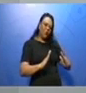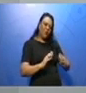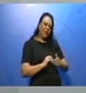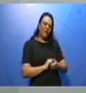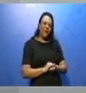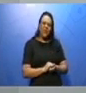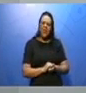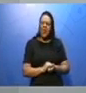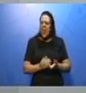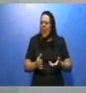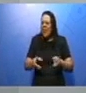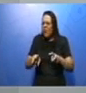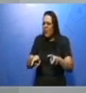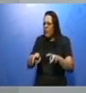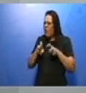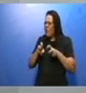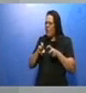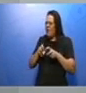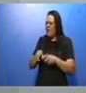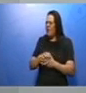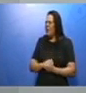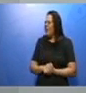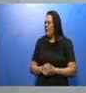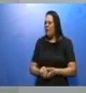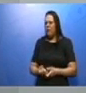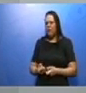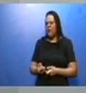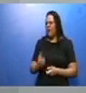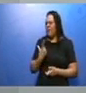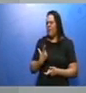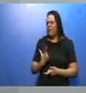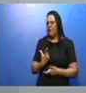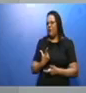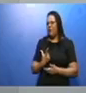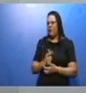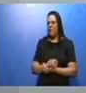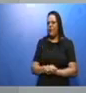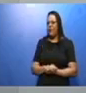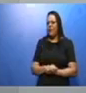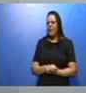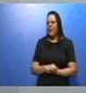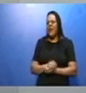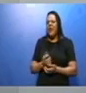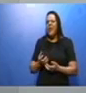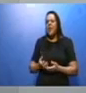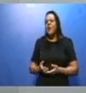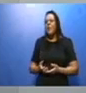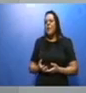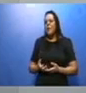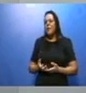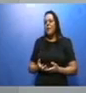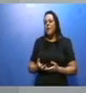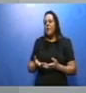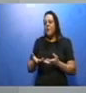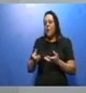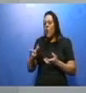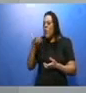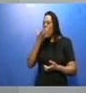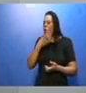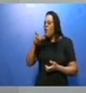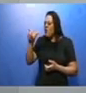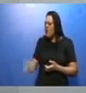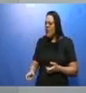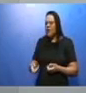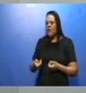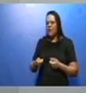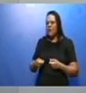do ridículo, que era dar mais importância ao monumento que ao garoto. Eu me dei conta que ele estava ali, usando todo o seu